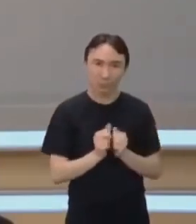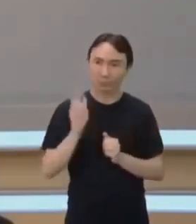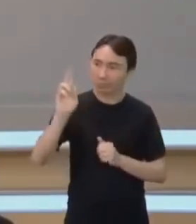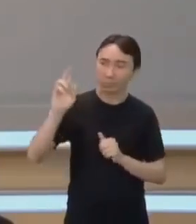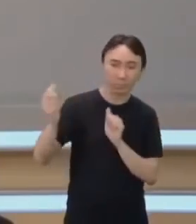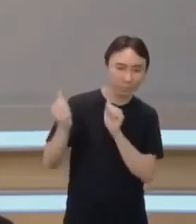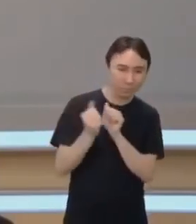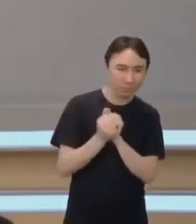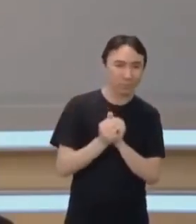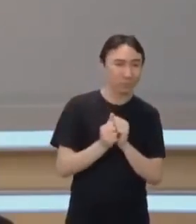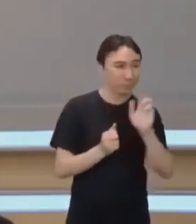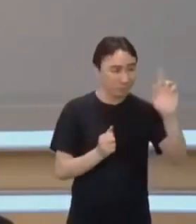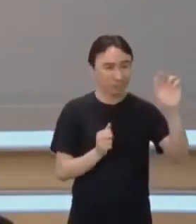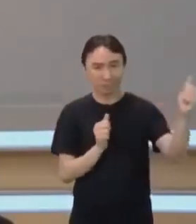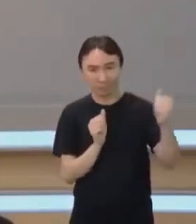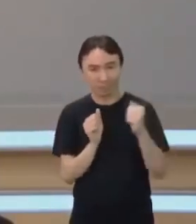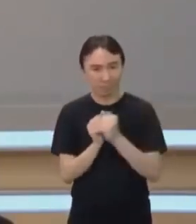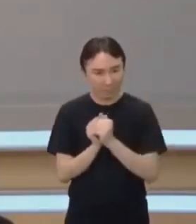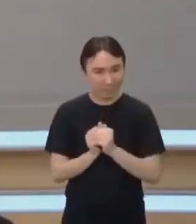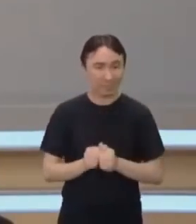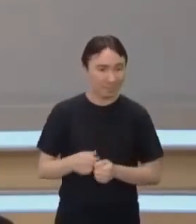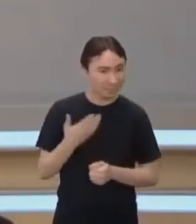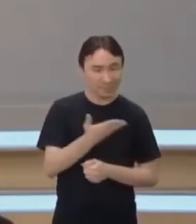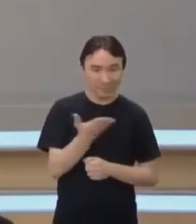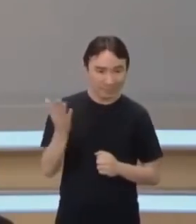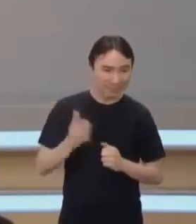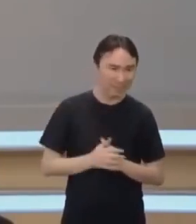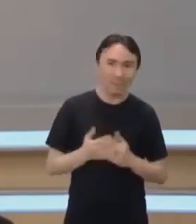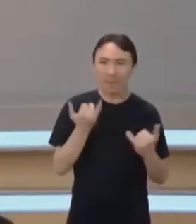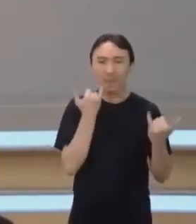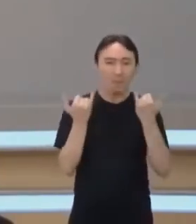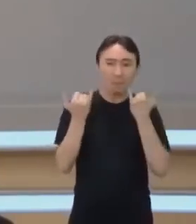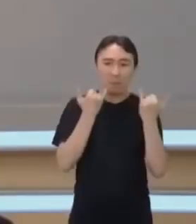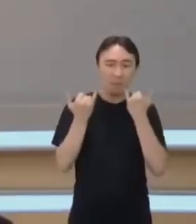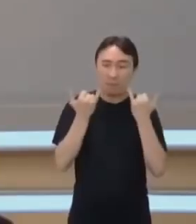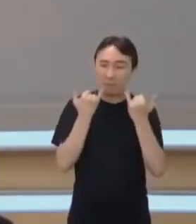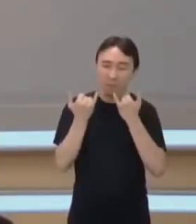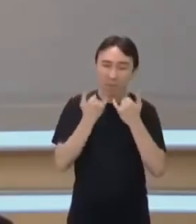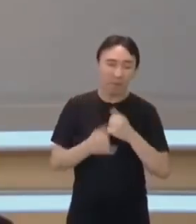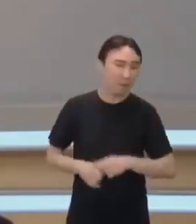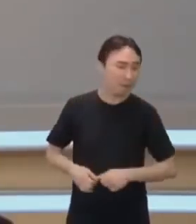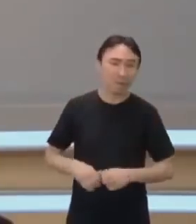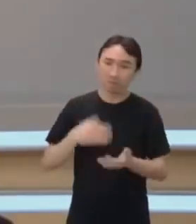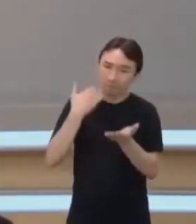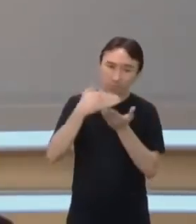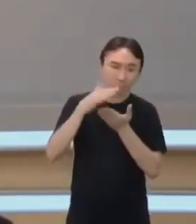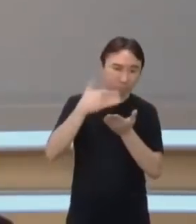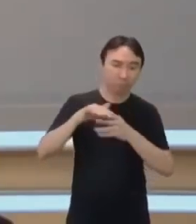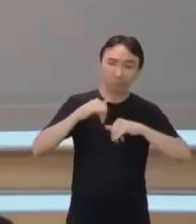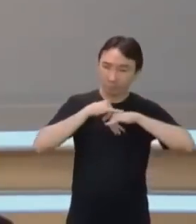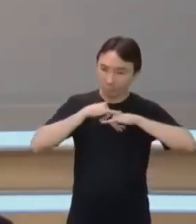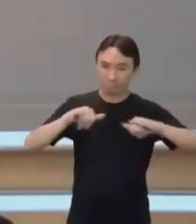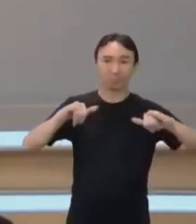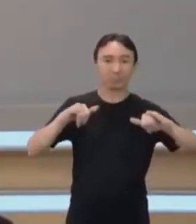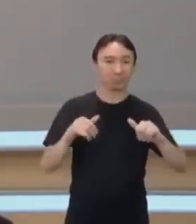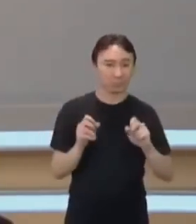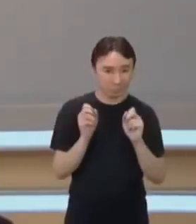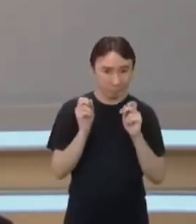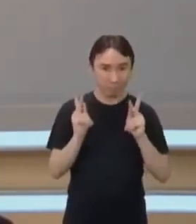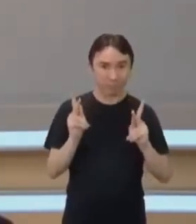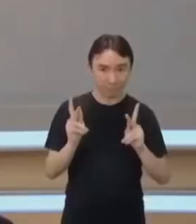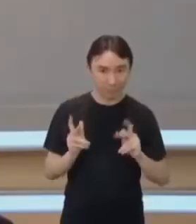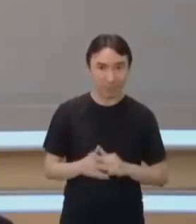logística de aplicação, e aí vão receber todas as informações necessárias para o bom andamento e a logística dessa avaliação, tá